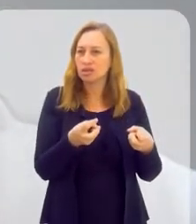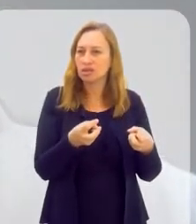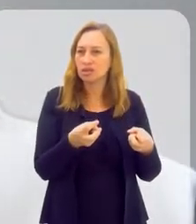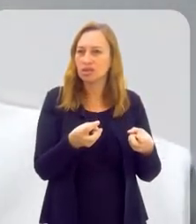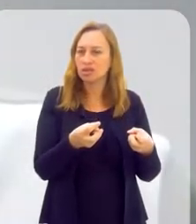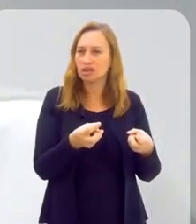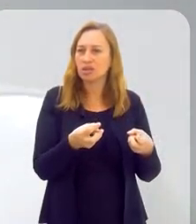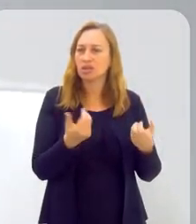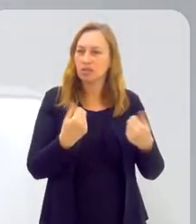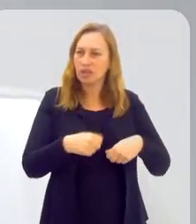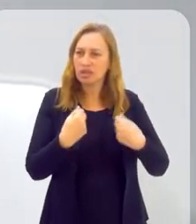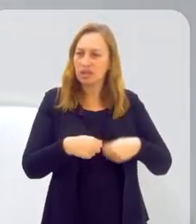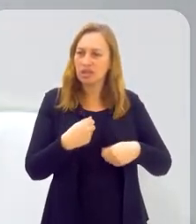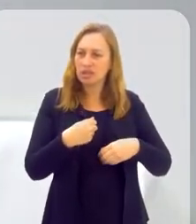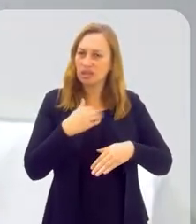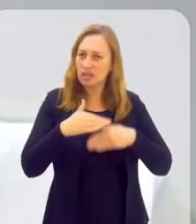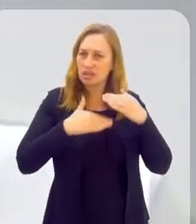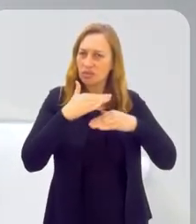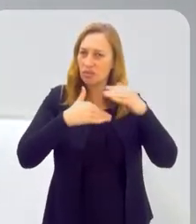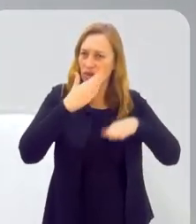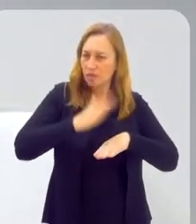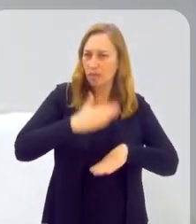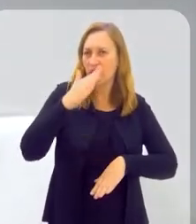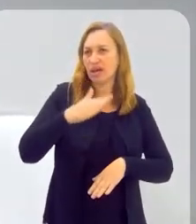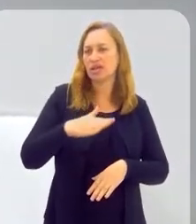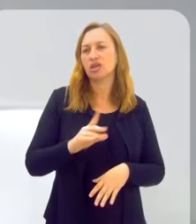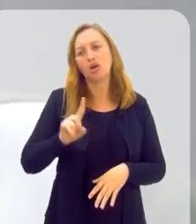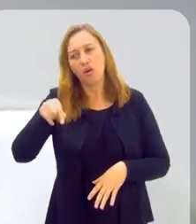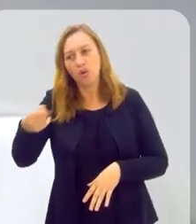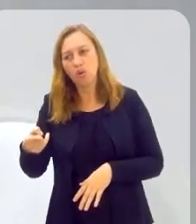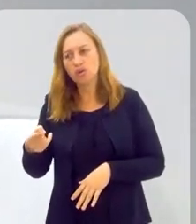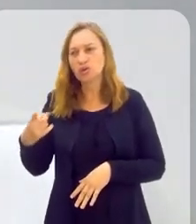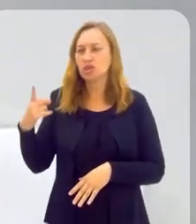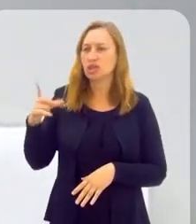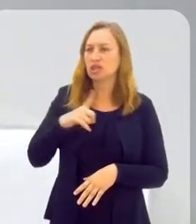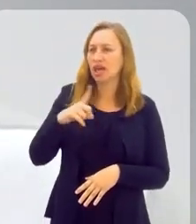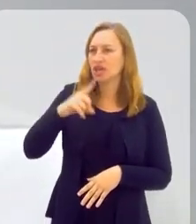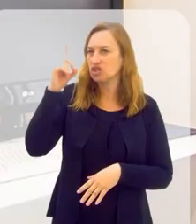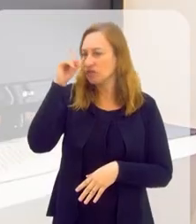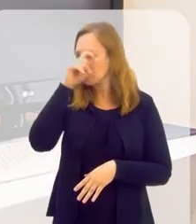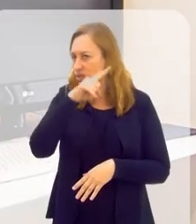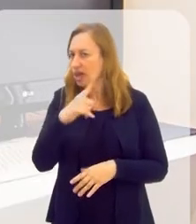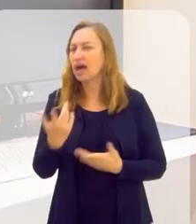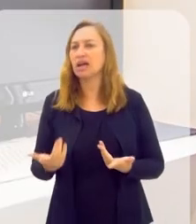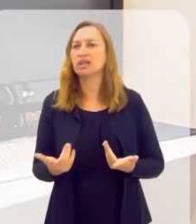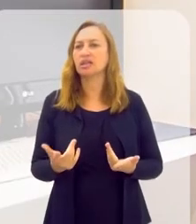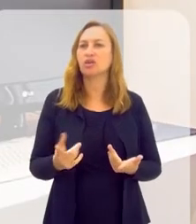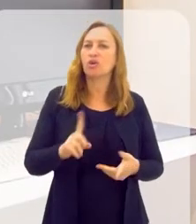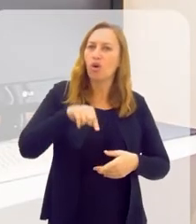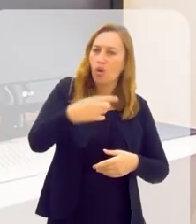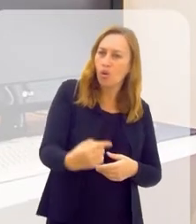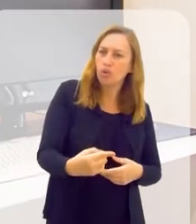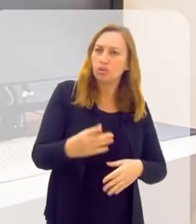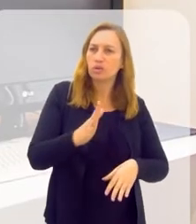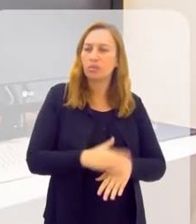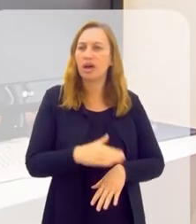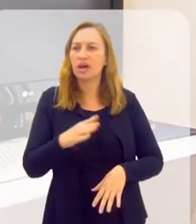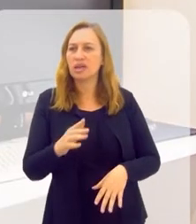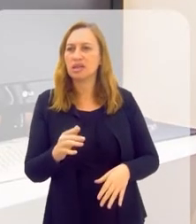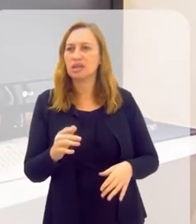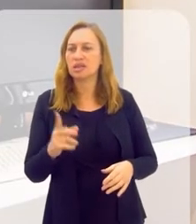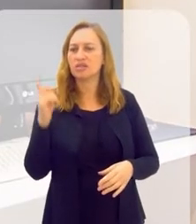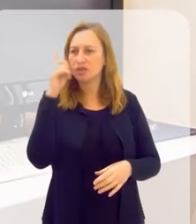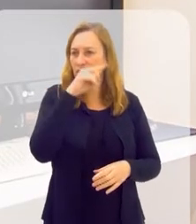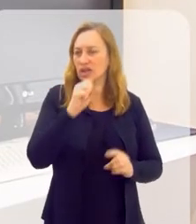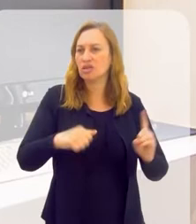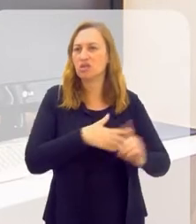ainda não é aquela que deveria ser ou que poderia ser, com outros que têm maiores dificuldades na responsabilidade, outros que têm mais dificuldades